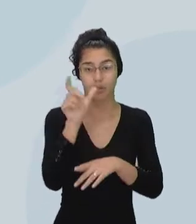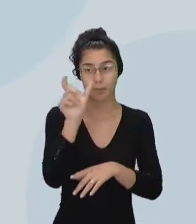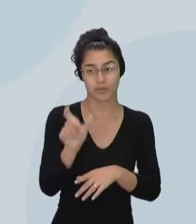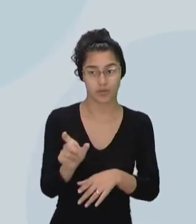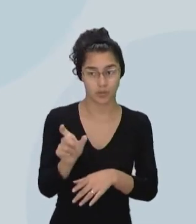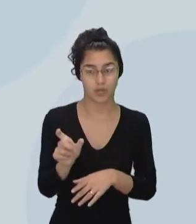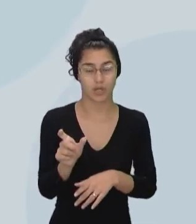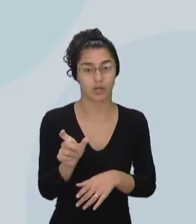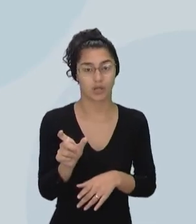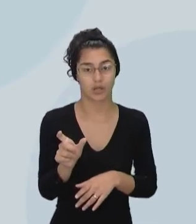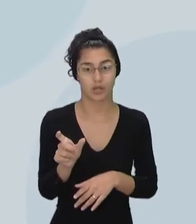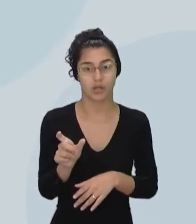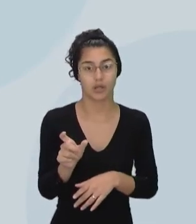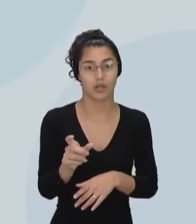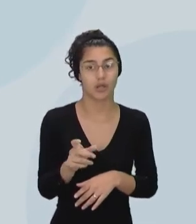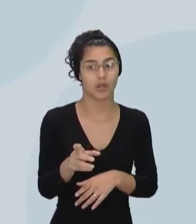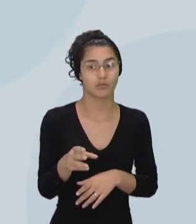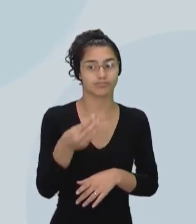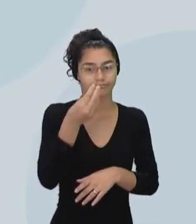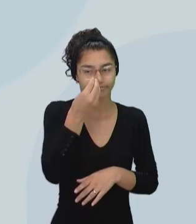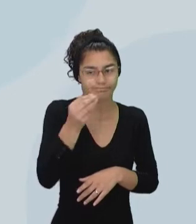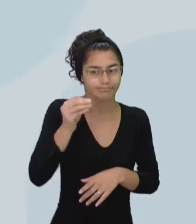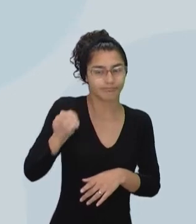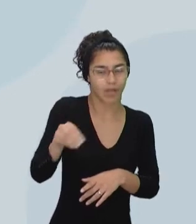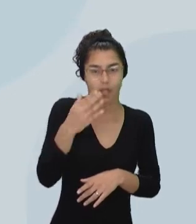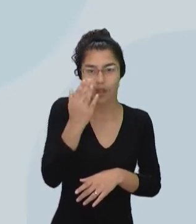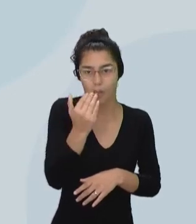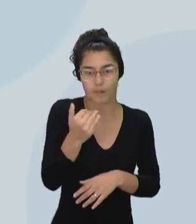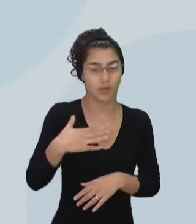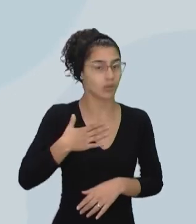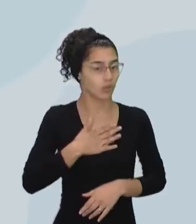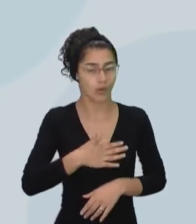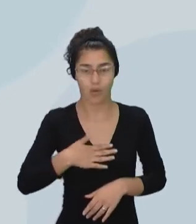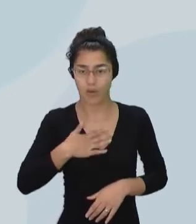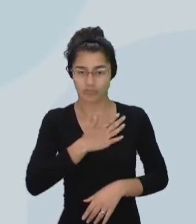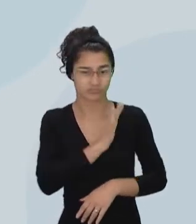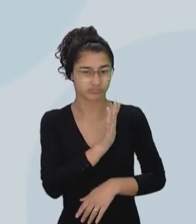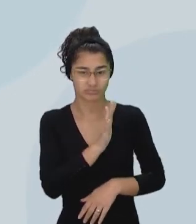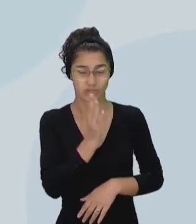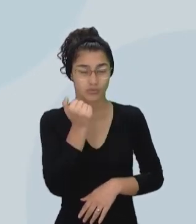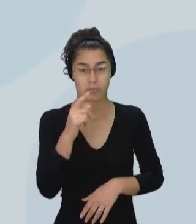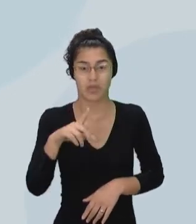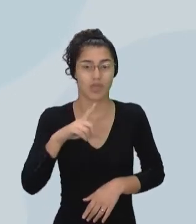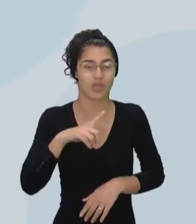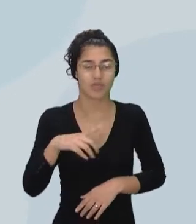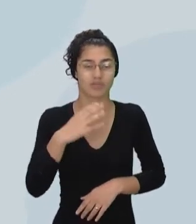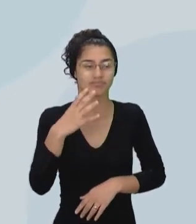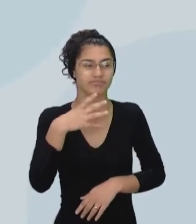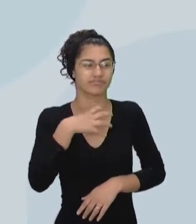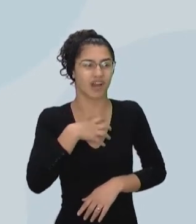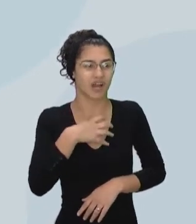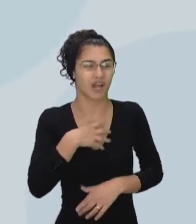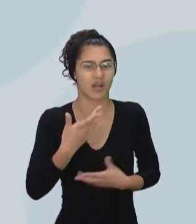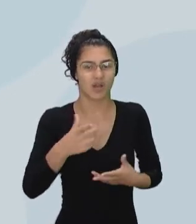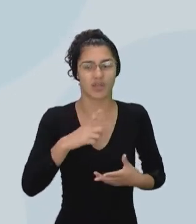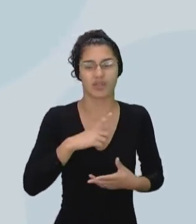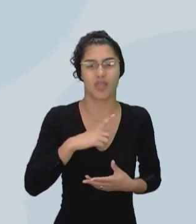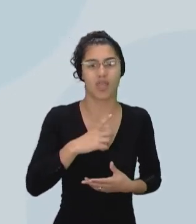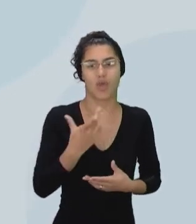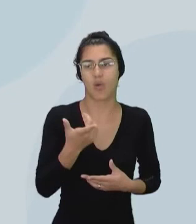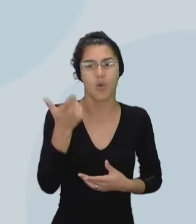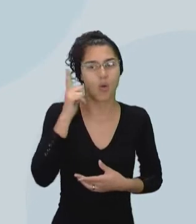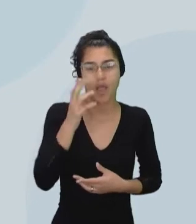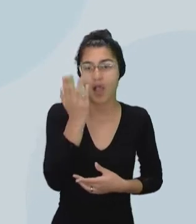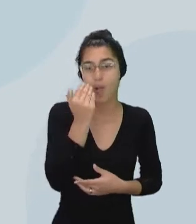essa pessoa evite os alimentos, não goste de comer, não tenha essa sensação, não tenha o